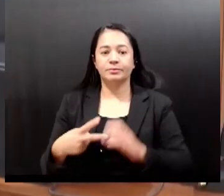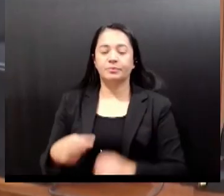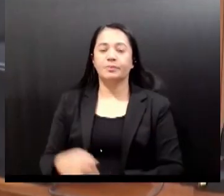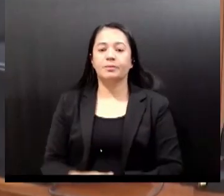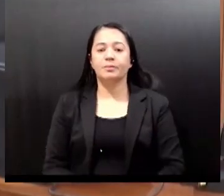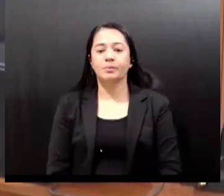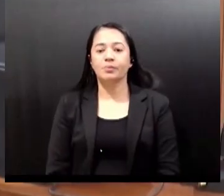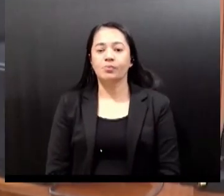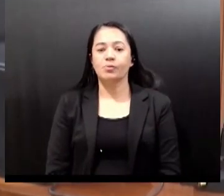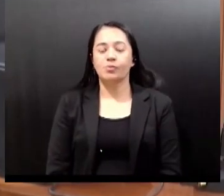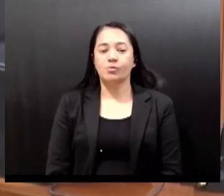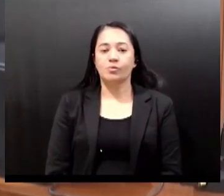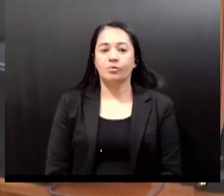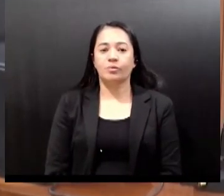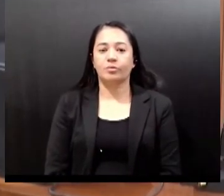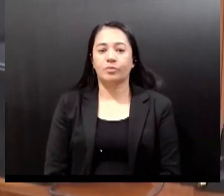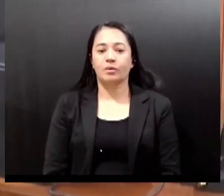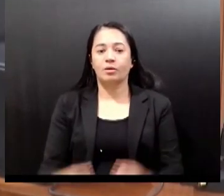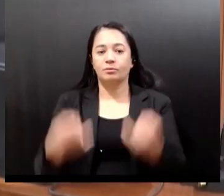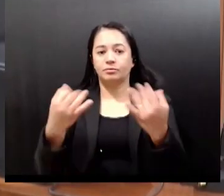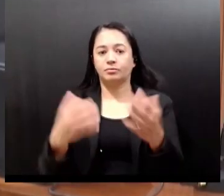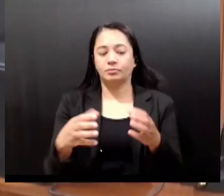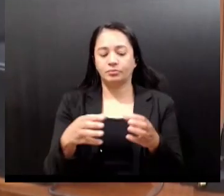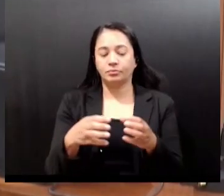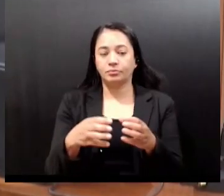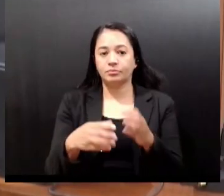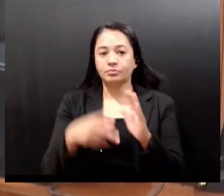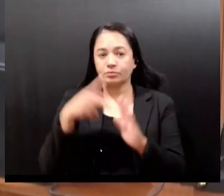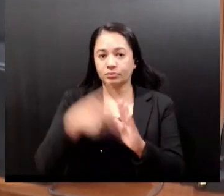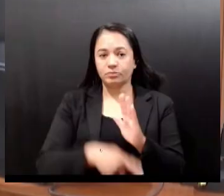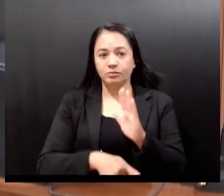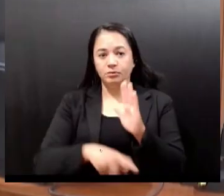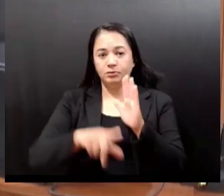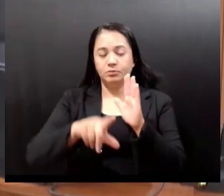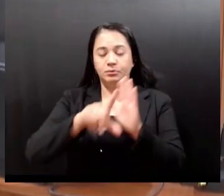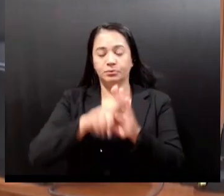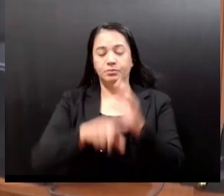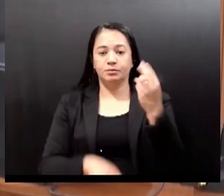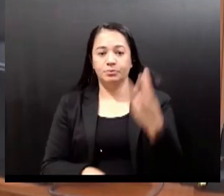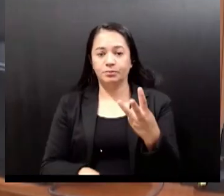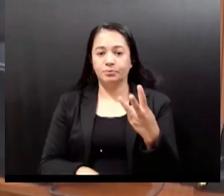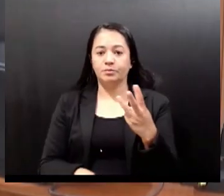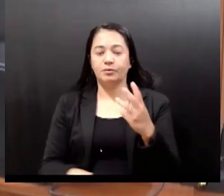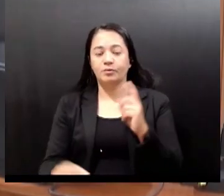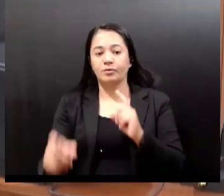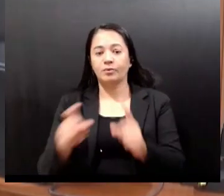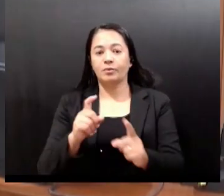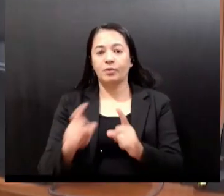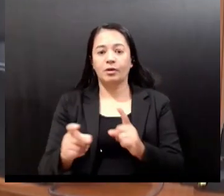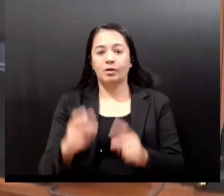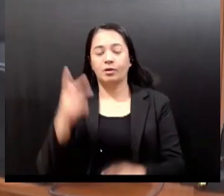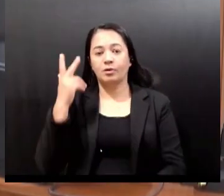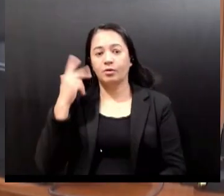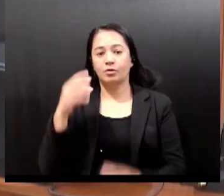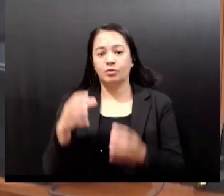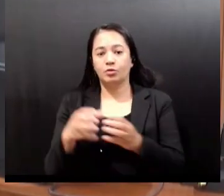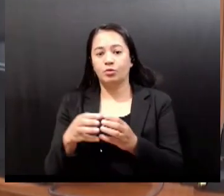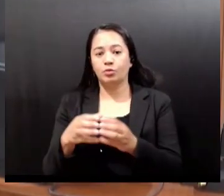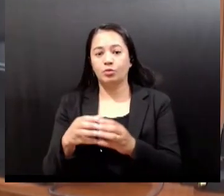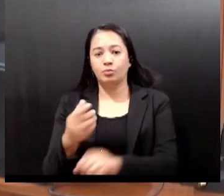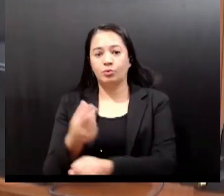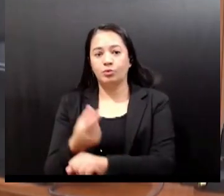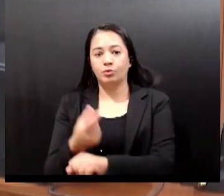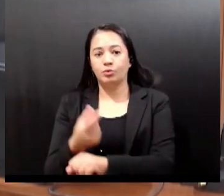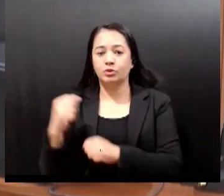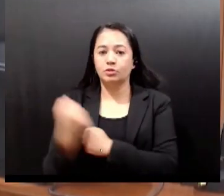Os pareceres de 3 projetos foram analisados na 6ª reunião ordinária da Comissão de Economia e Defesa dos Direitos